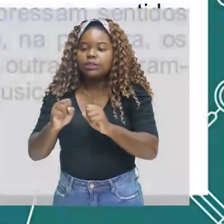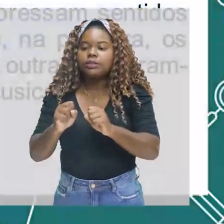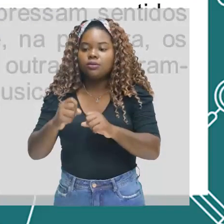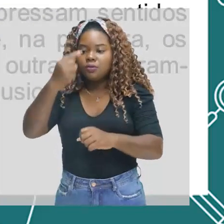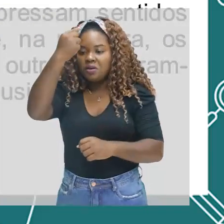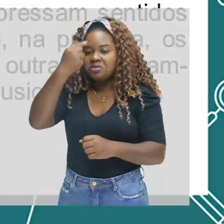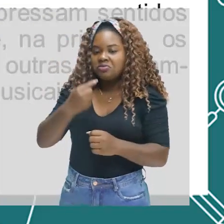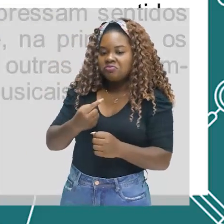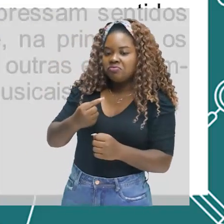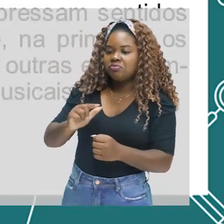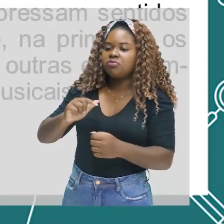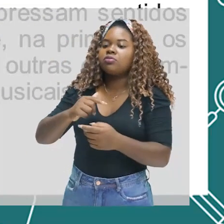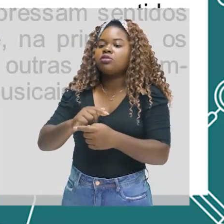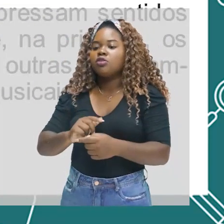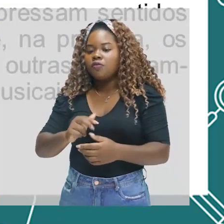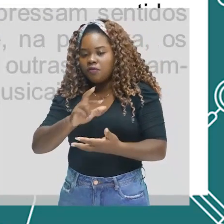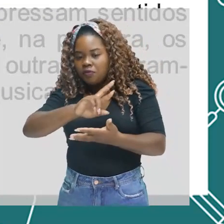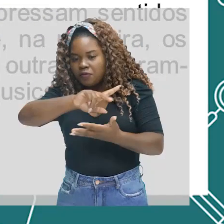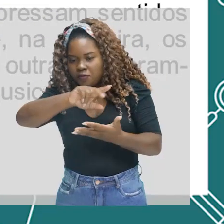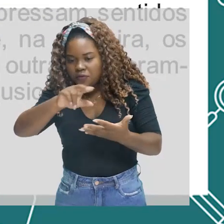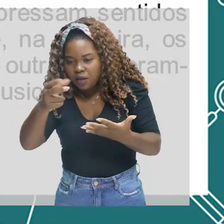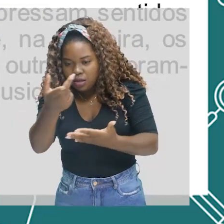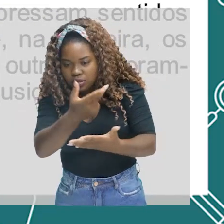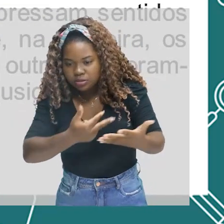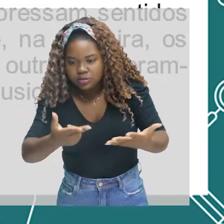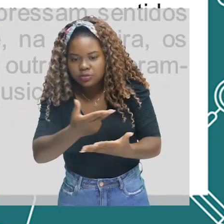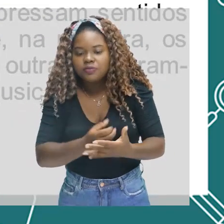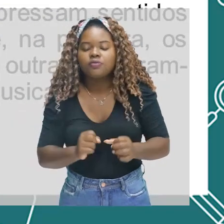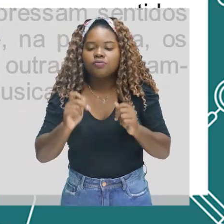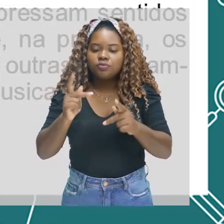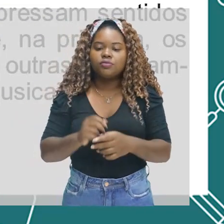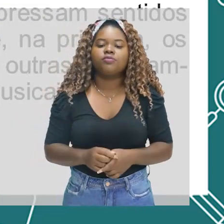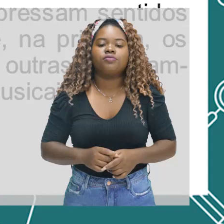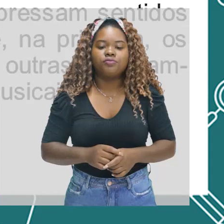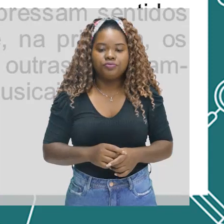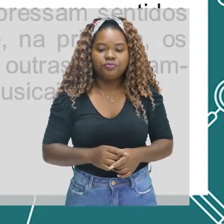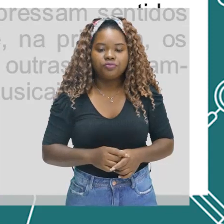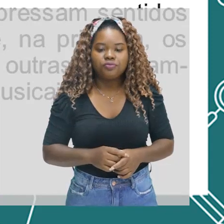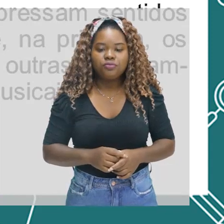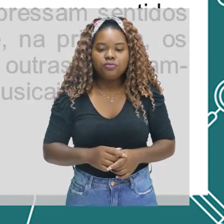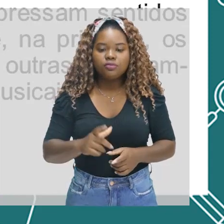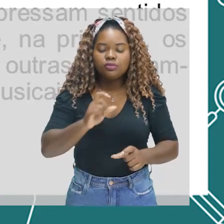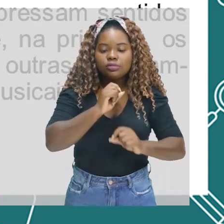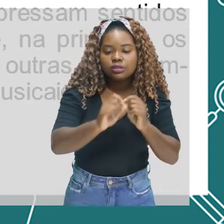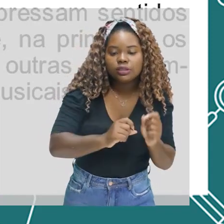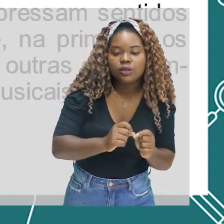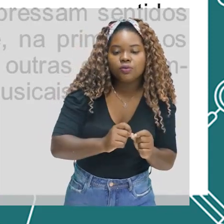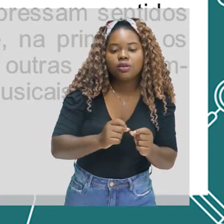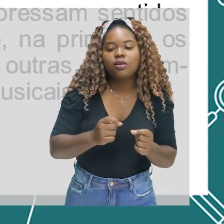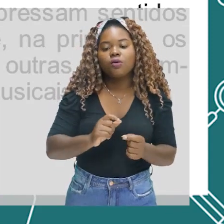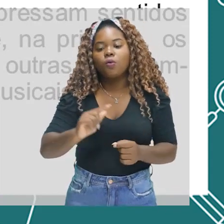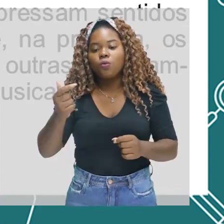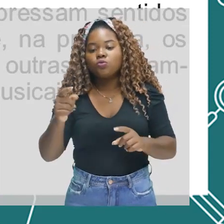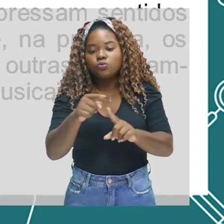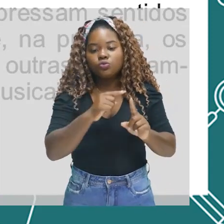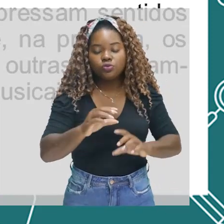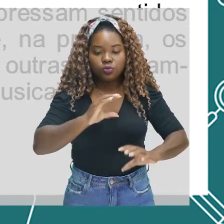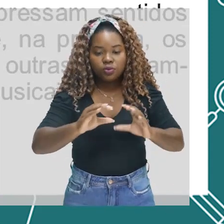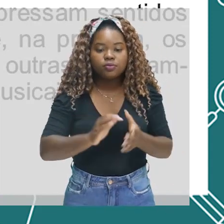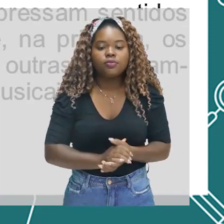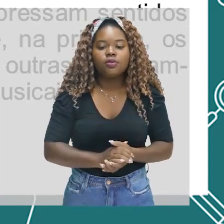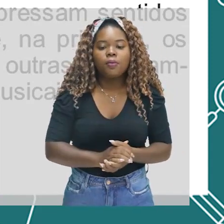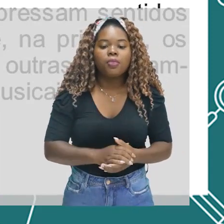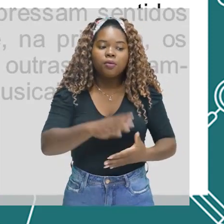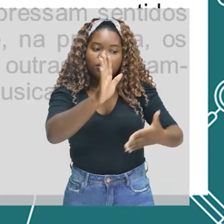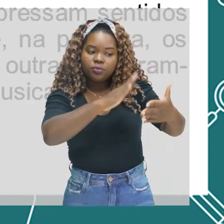Mas, além dessa, há outras formas de linguagem, como a pintura, a mímica, a dança,